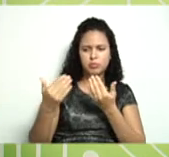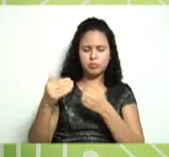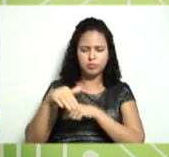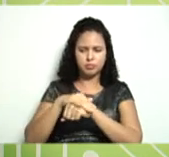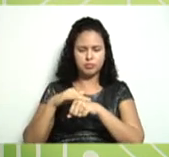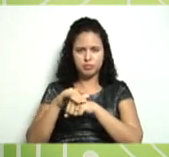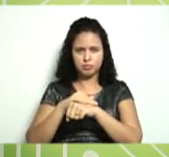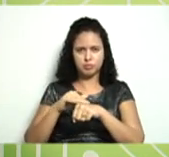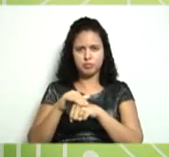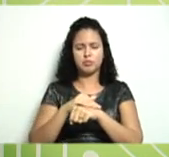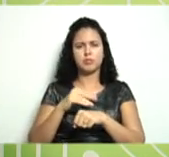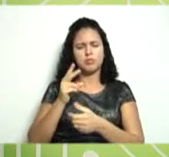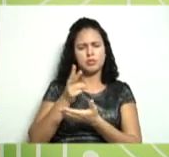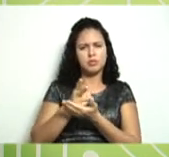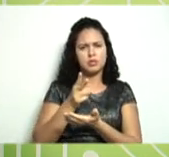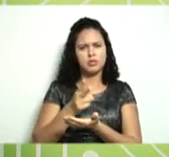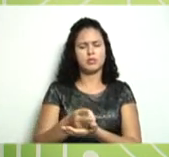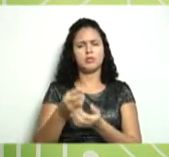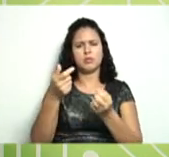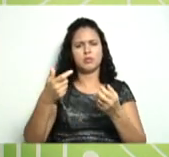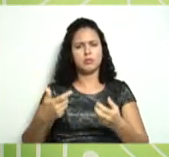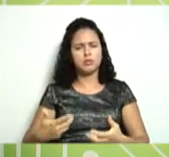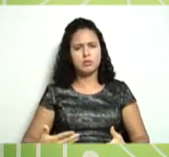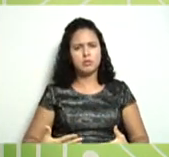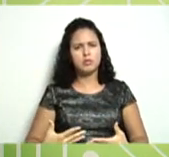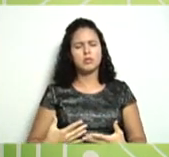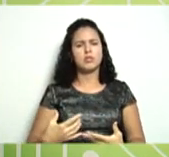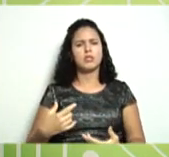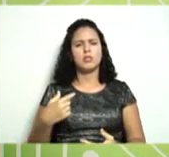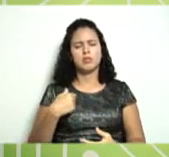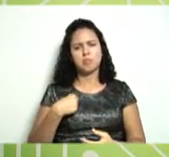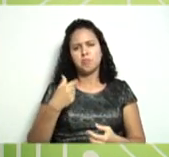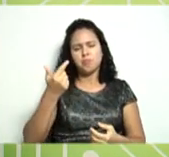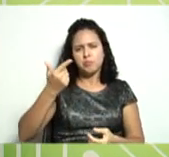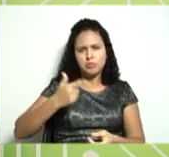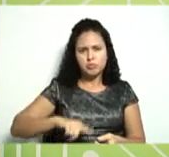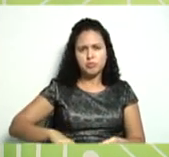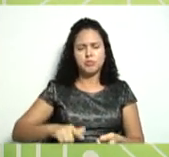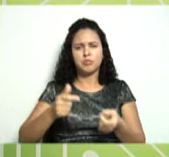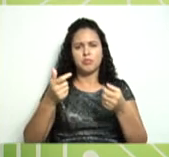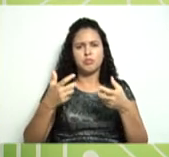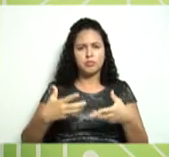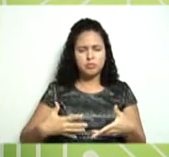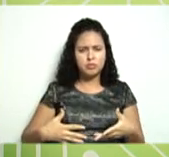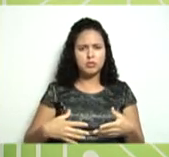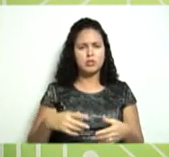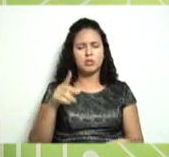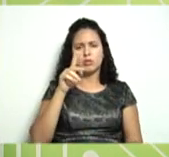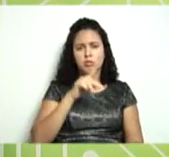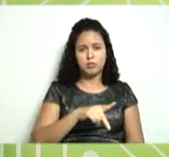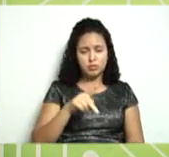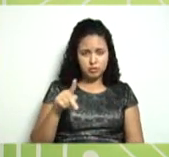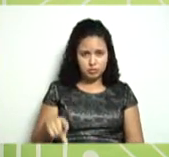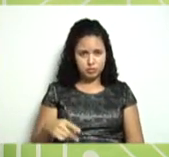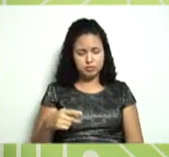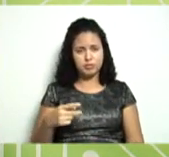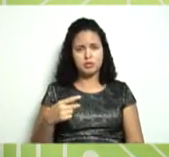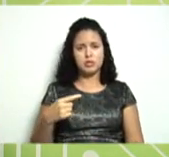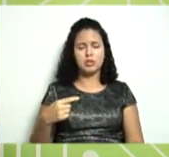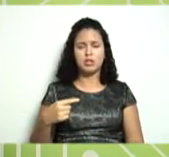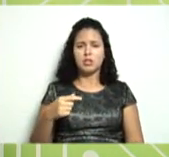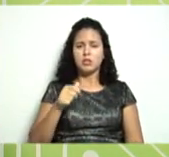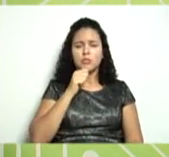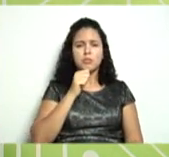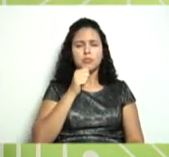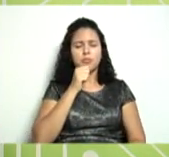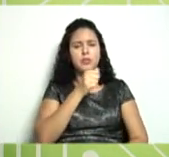e eu sempre vou dizer isso, pode ser cansativo, mas eu vou repetir, vou solicitar que os professores repitam, porque sem vocês,